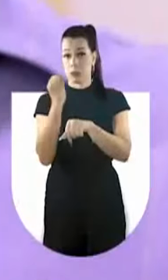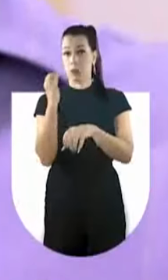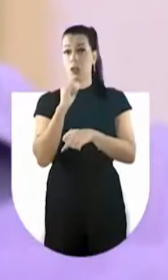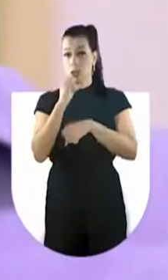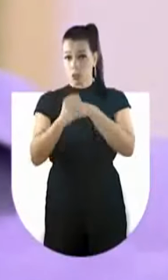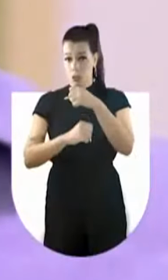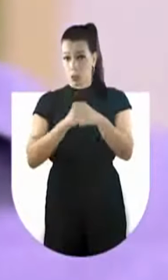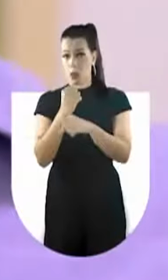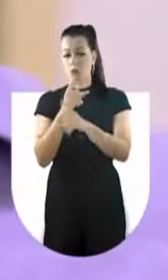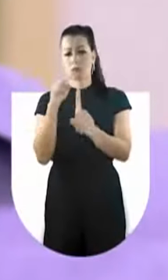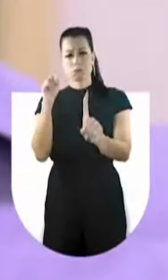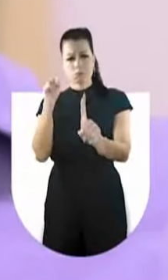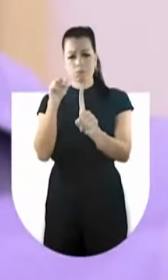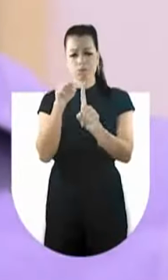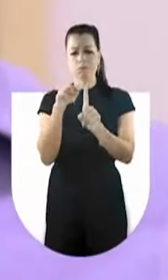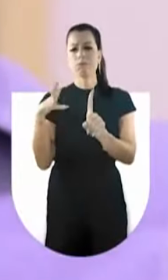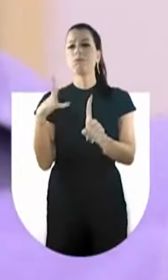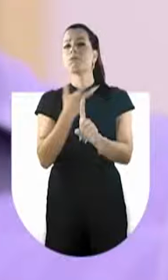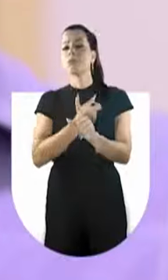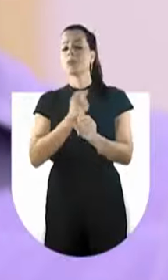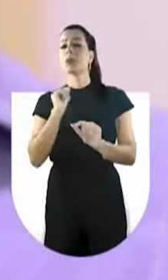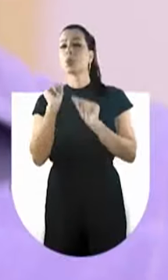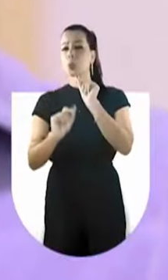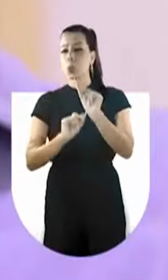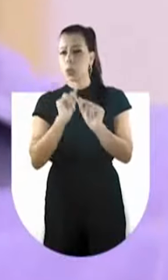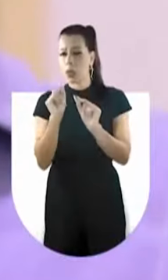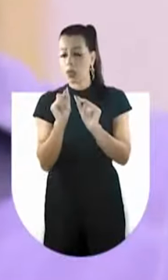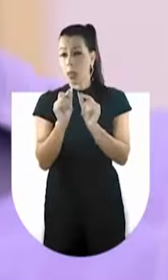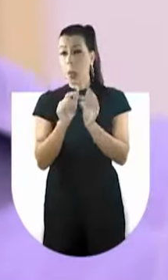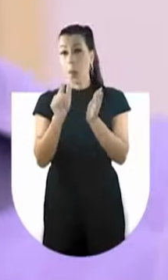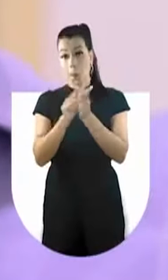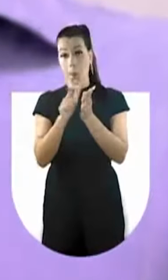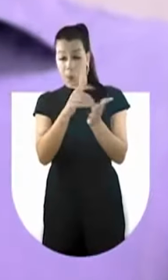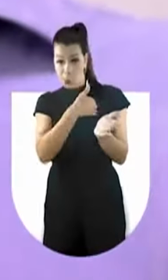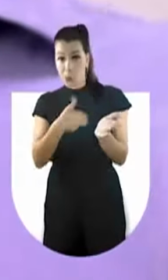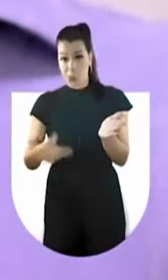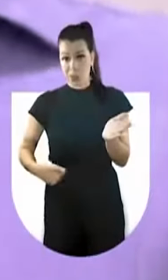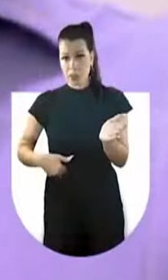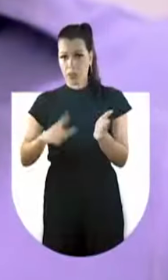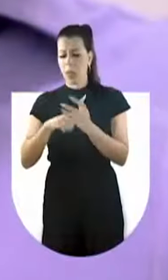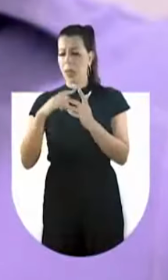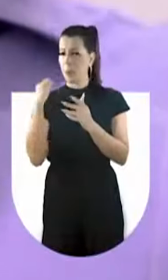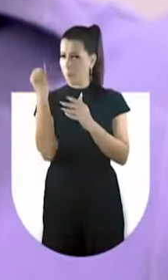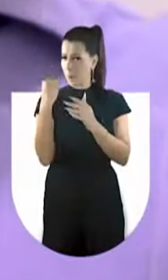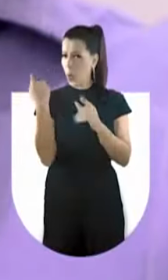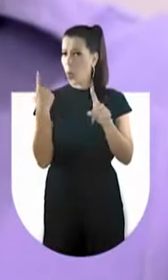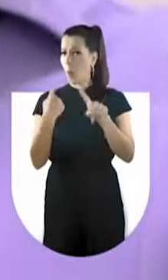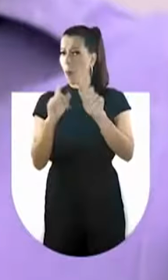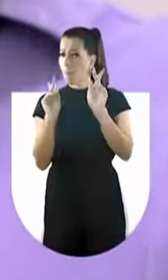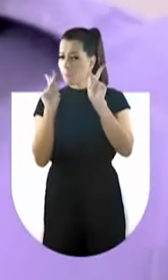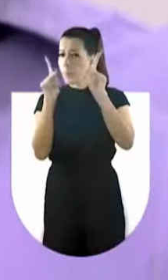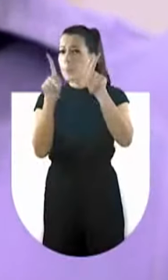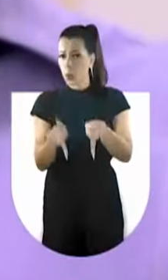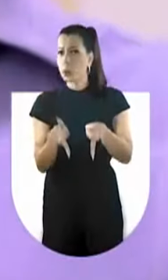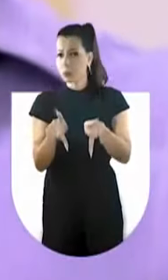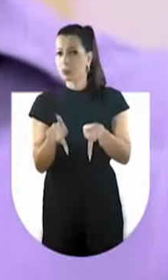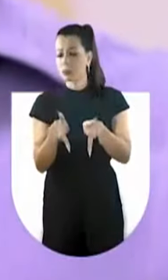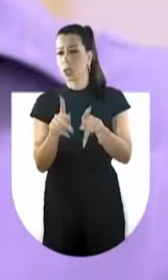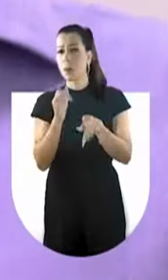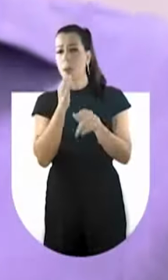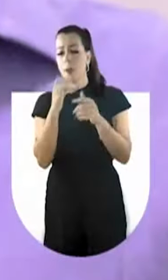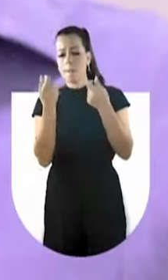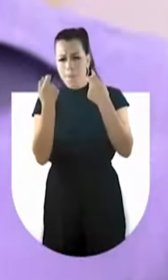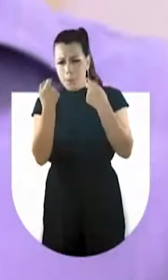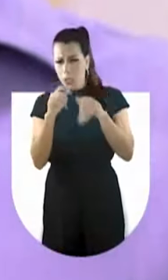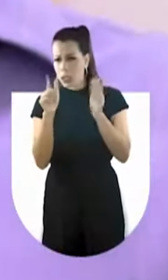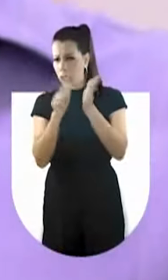do ano. O principal resultado é o cumprimento do plano de governo. Ele é importante porque gera impacto para a população. Então, vai ter que